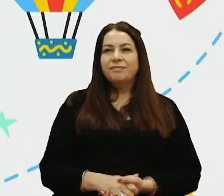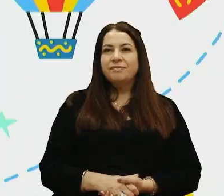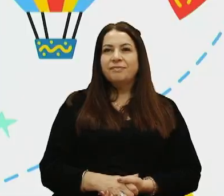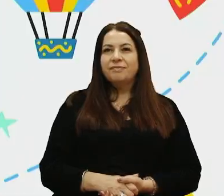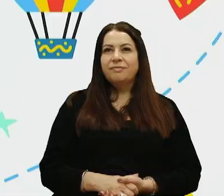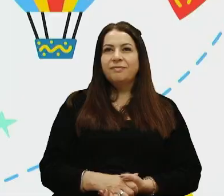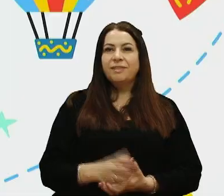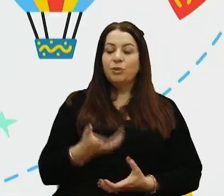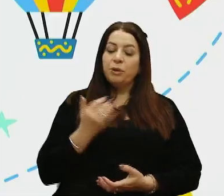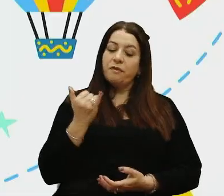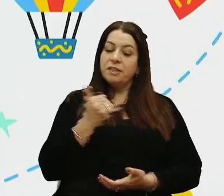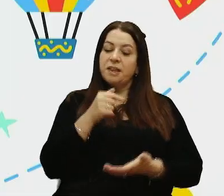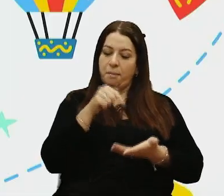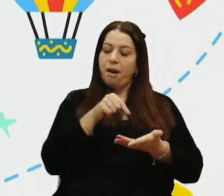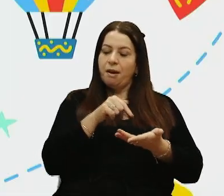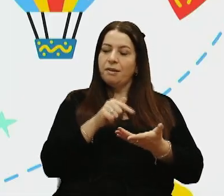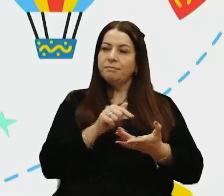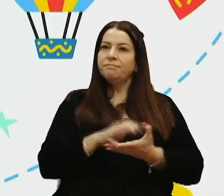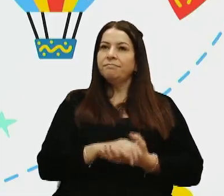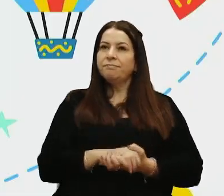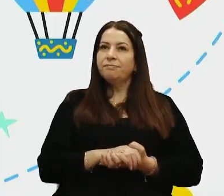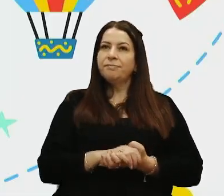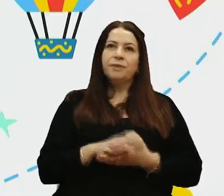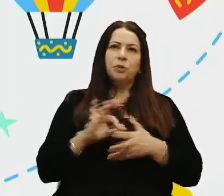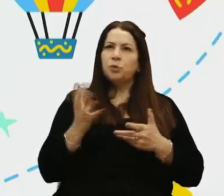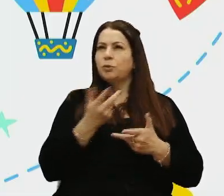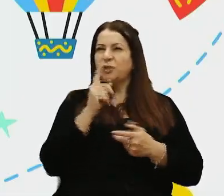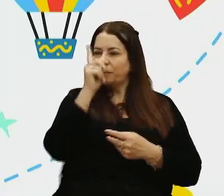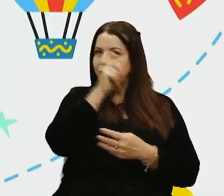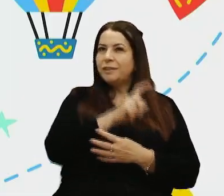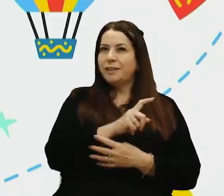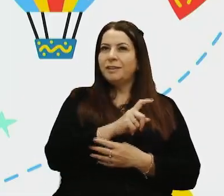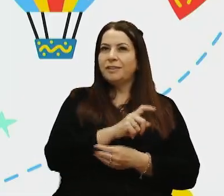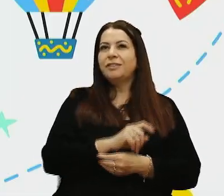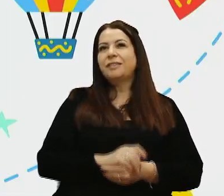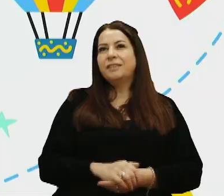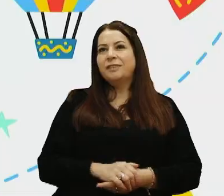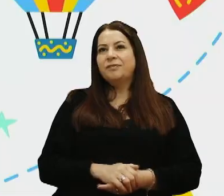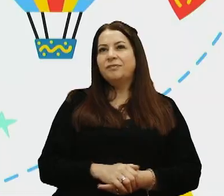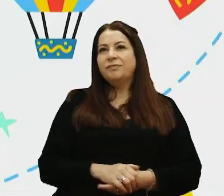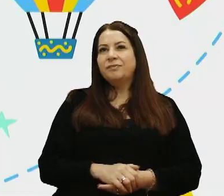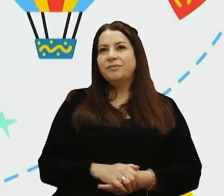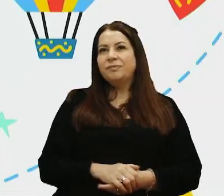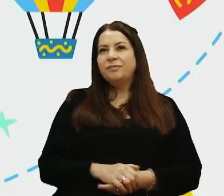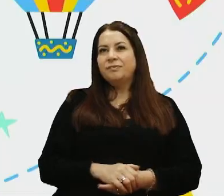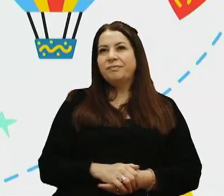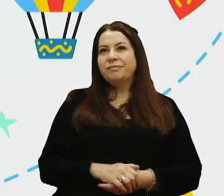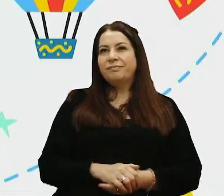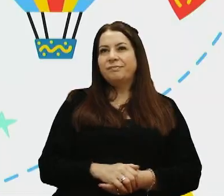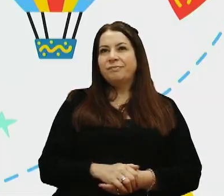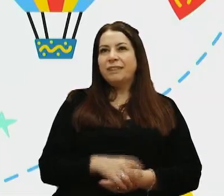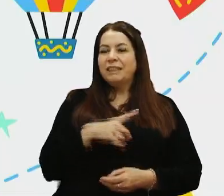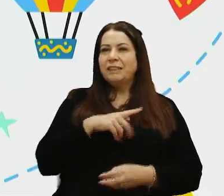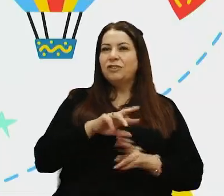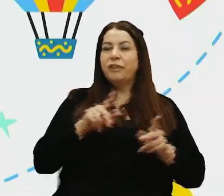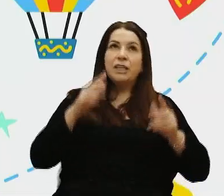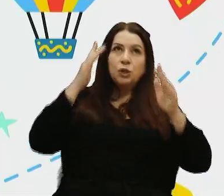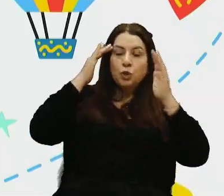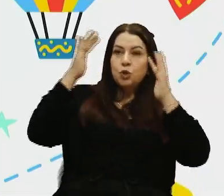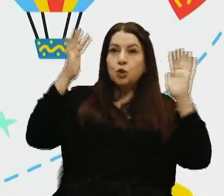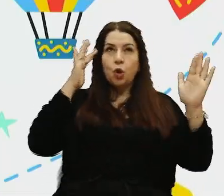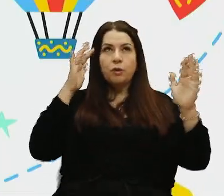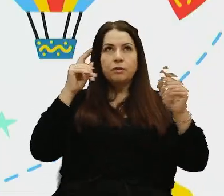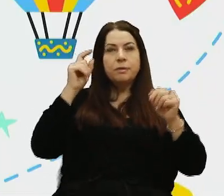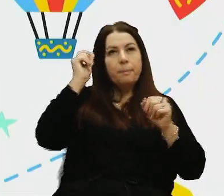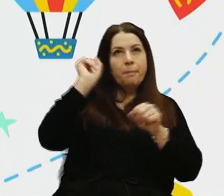Eu diria para ela que, apesar de todas as dificuldades e de ela ter vários sonhos e